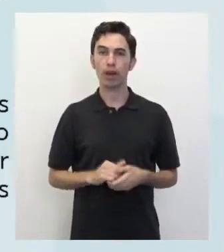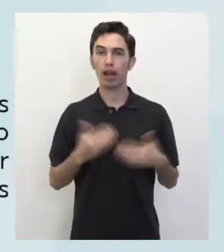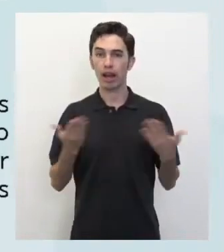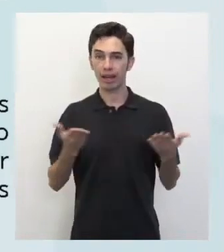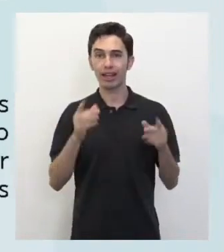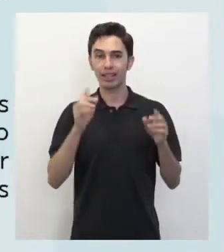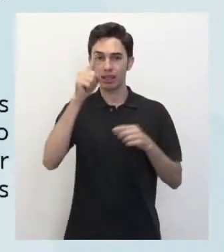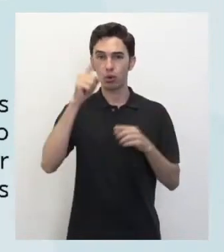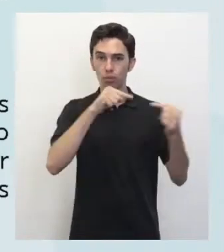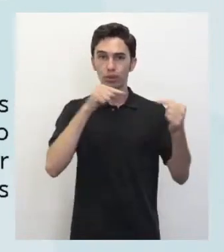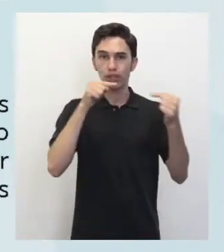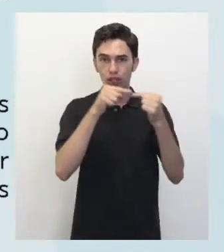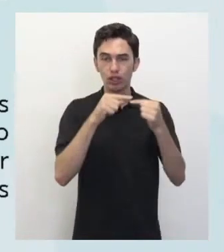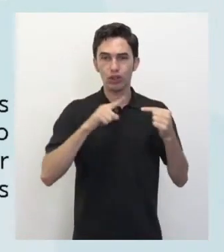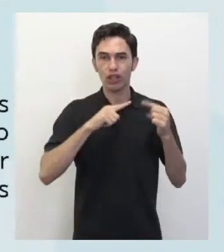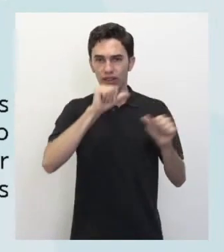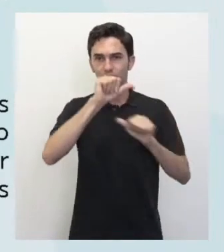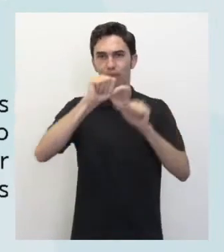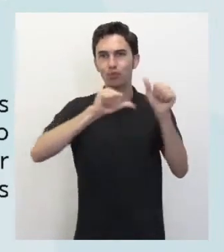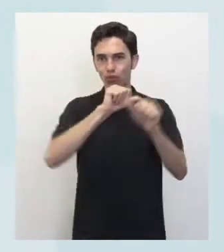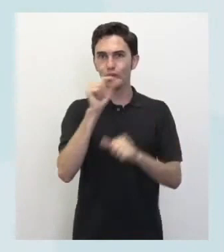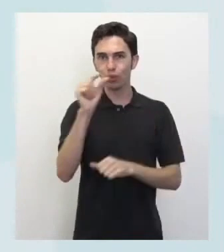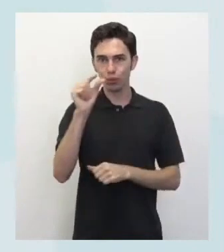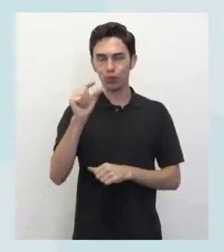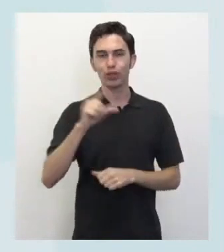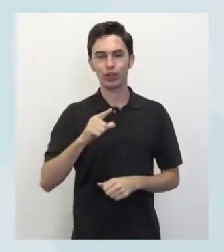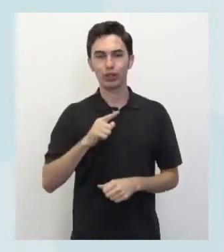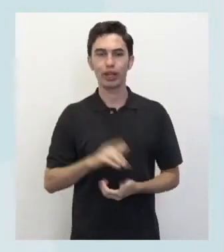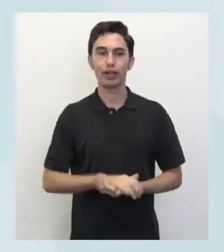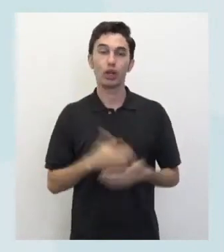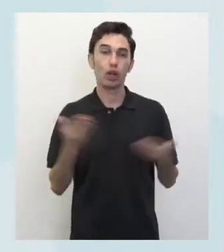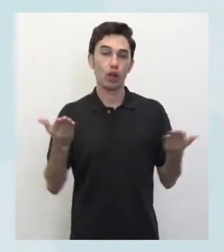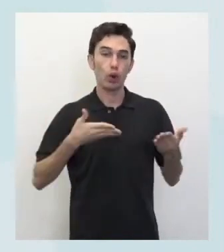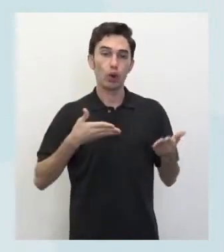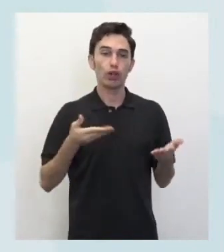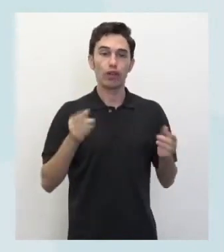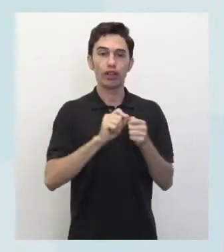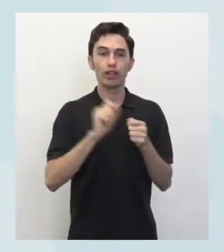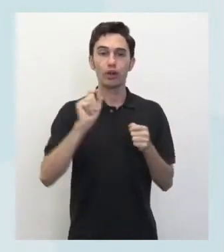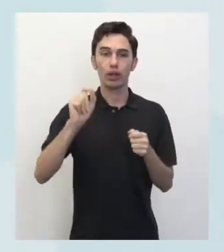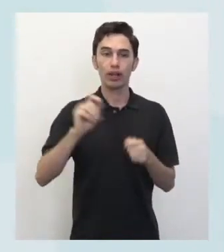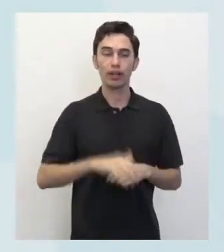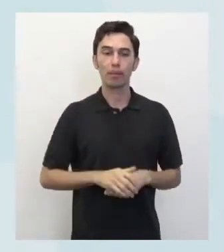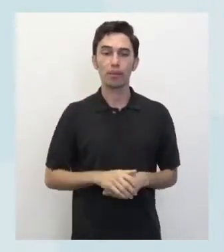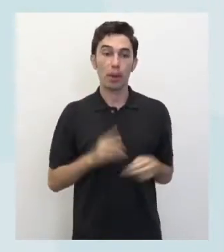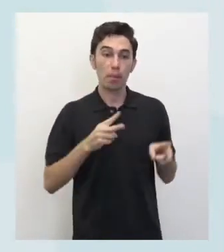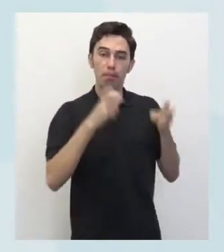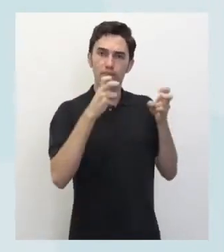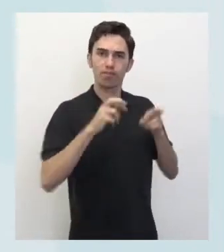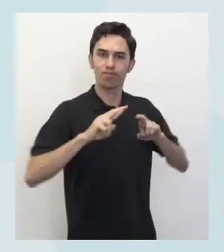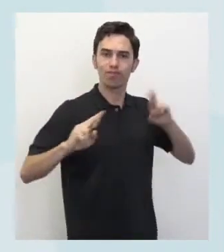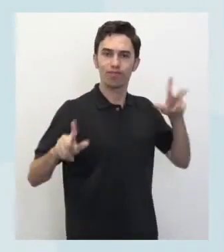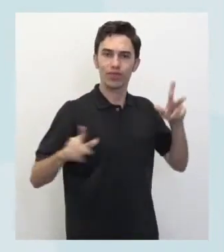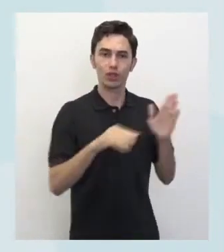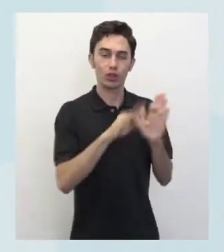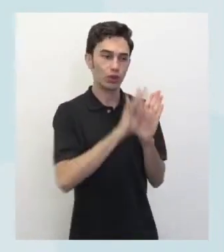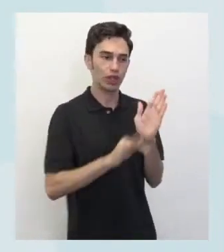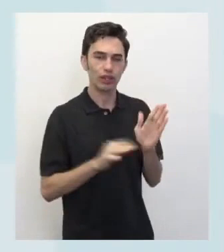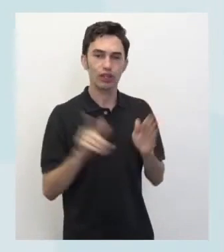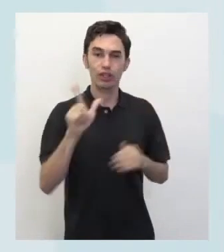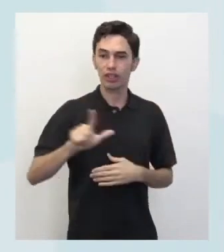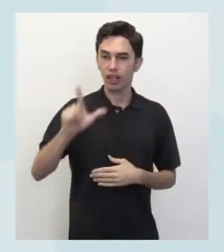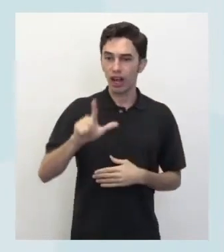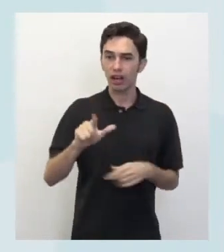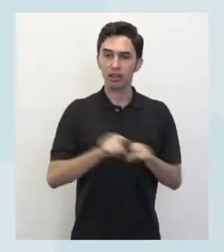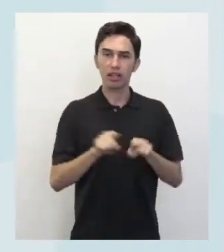muda, esse tem alteração. Então, o que faremos hoje? Hoje nós vamos perceber diferenças entre textos literários e não